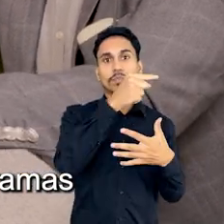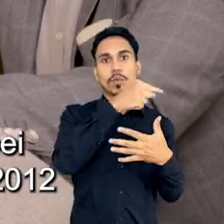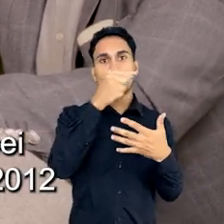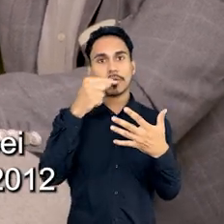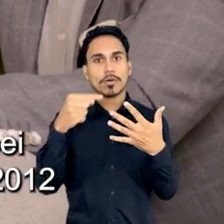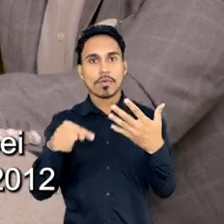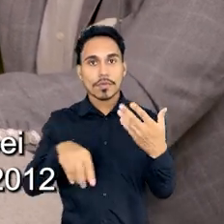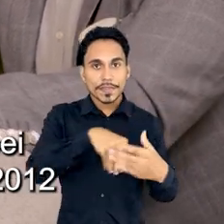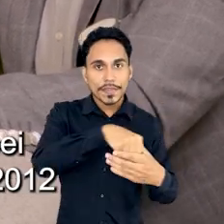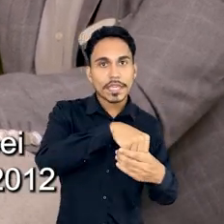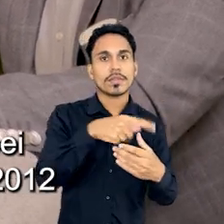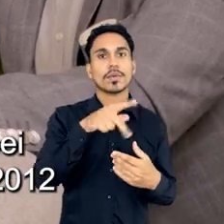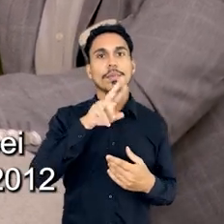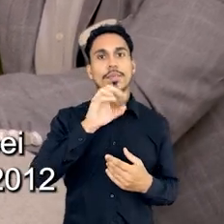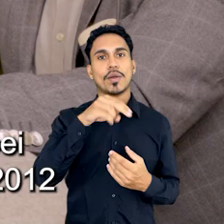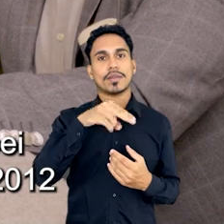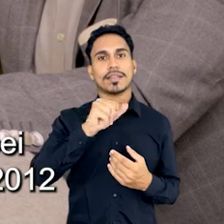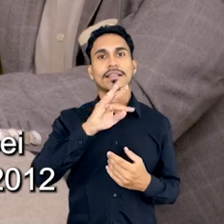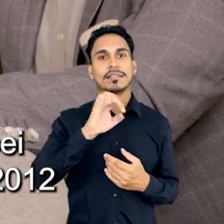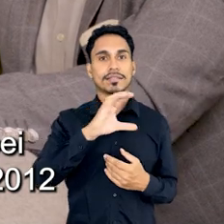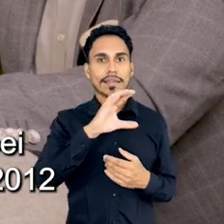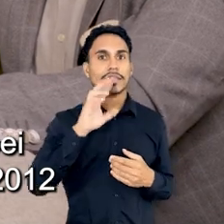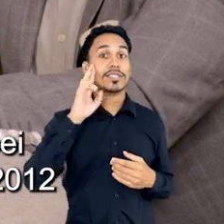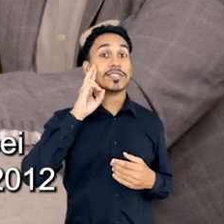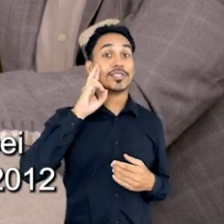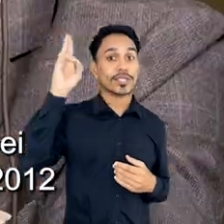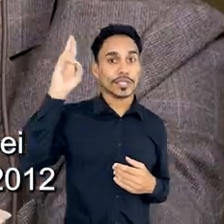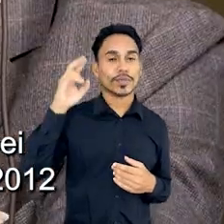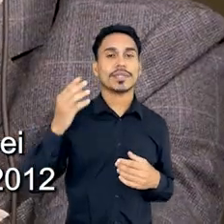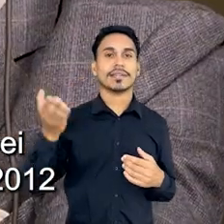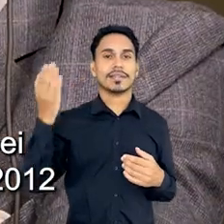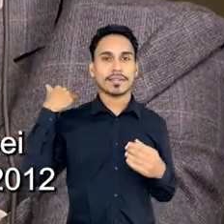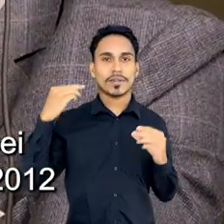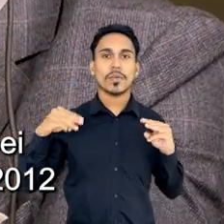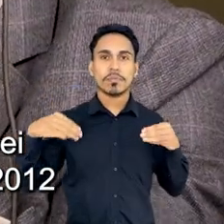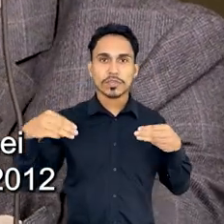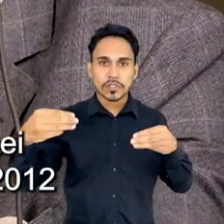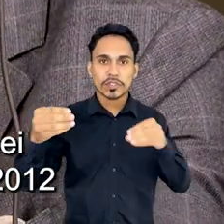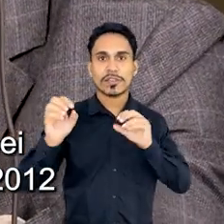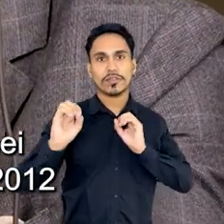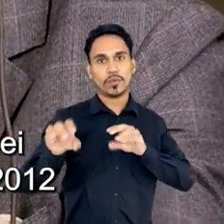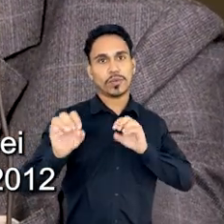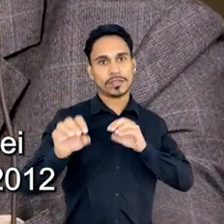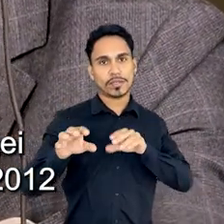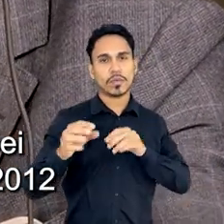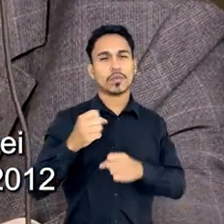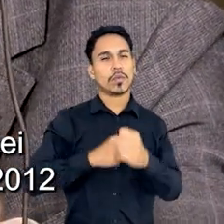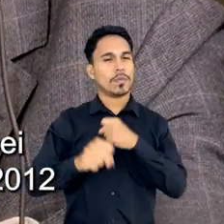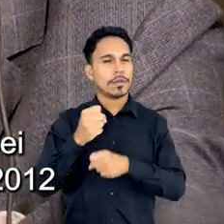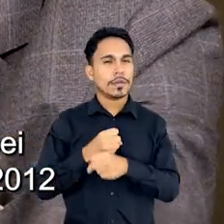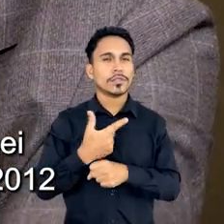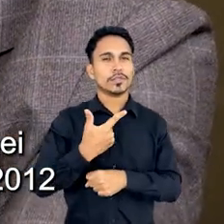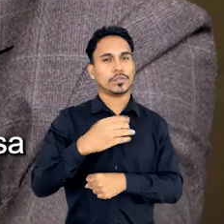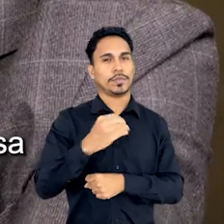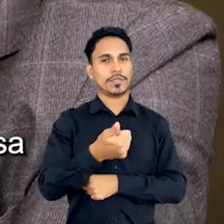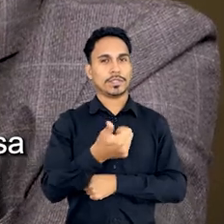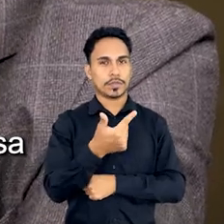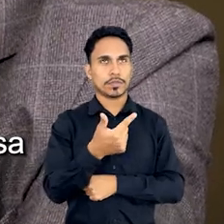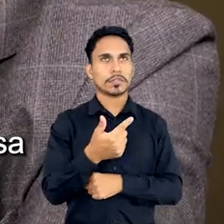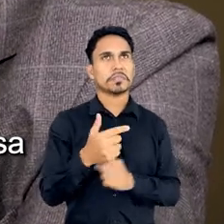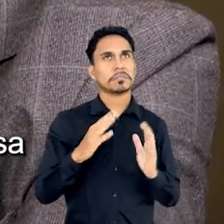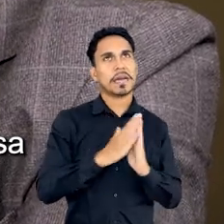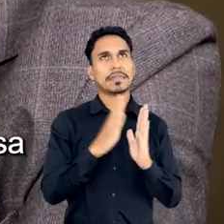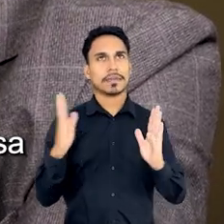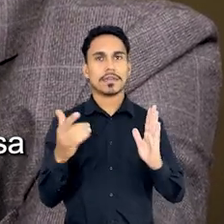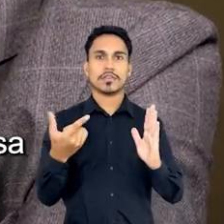esses programas eh Estavam todos ligados à diretoria que eu ocupei no mec do como coordenador diretor depois de 2012 até